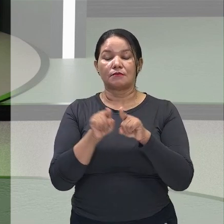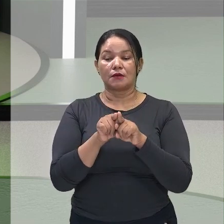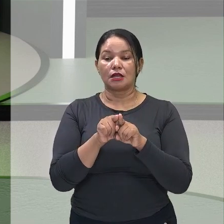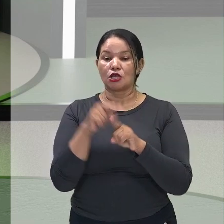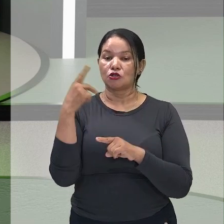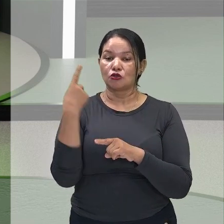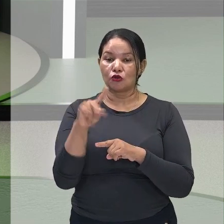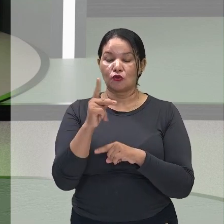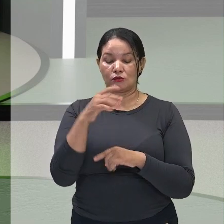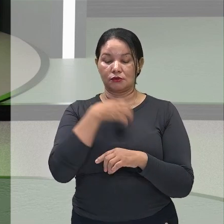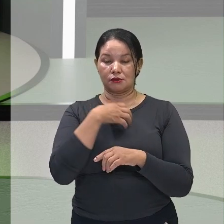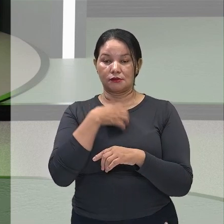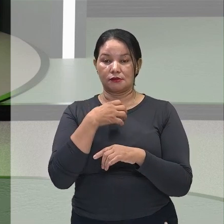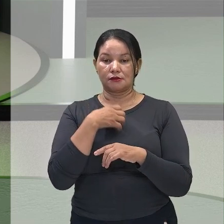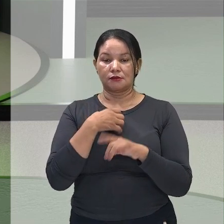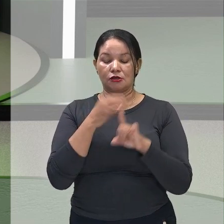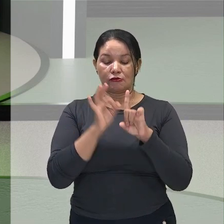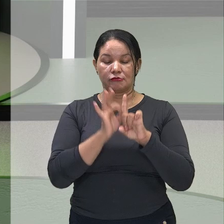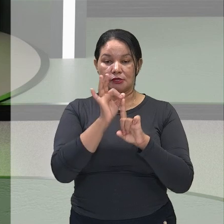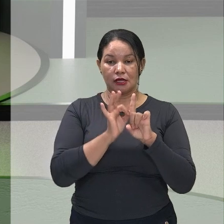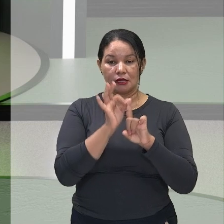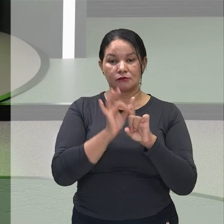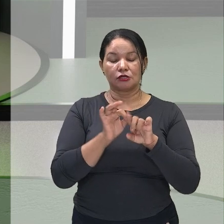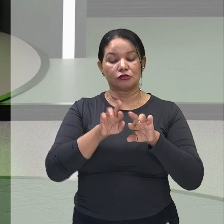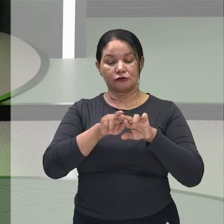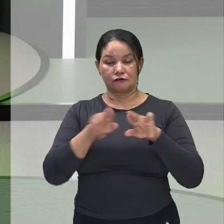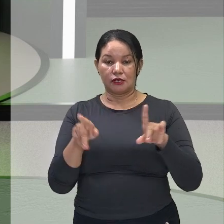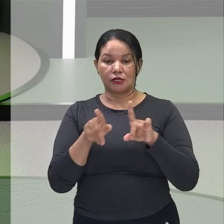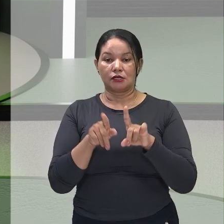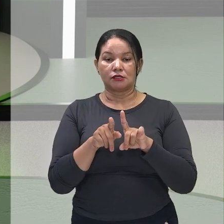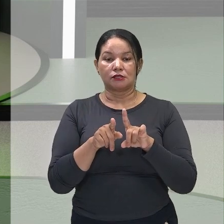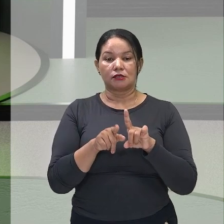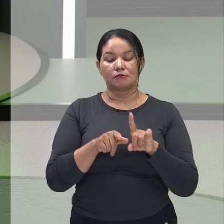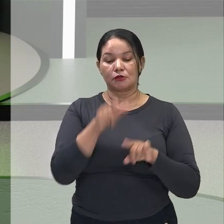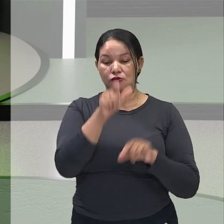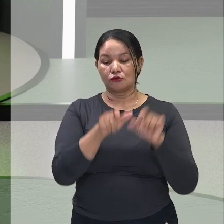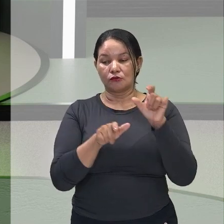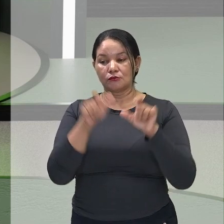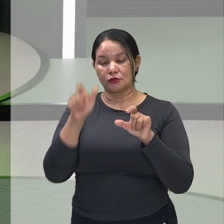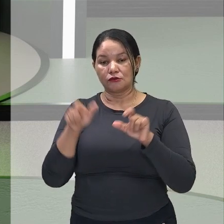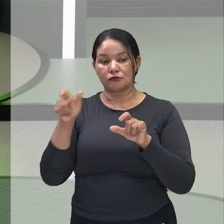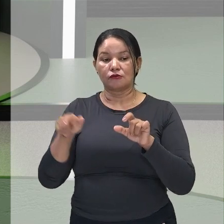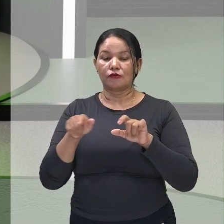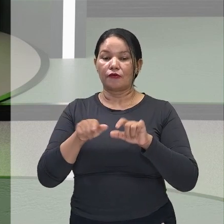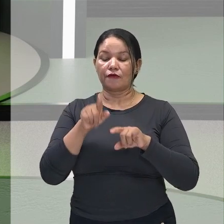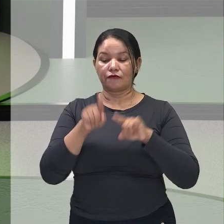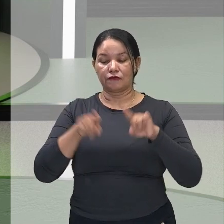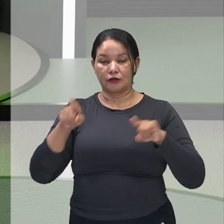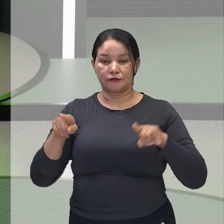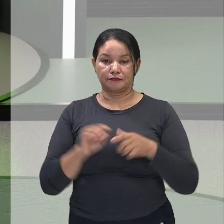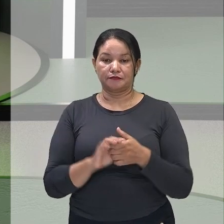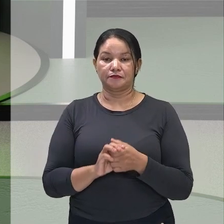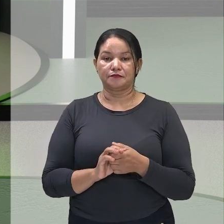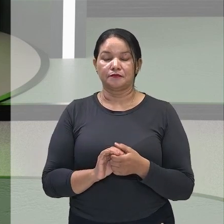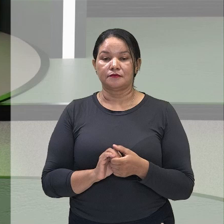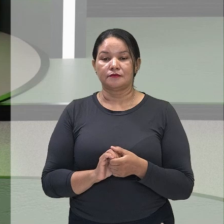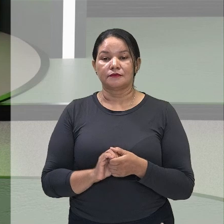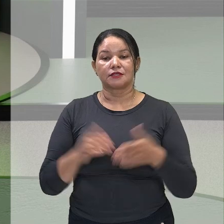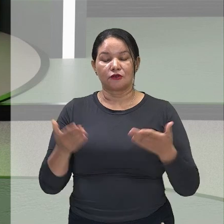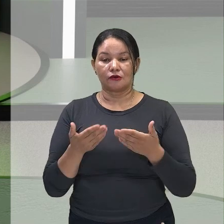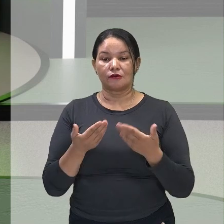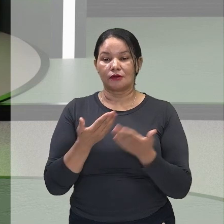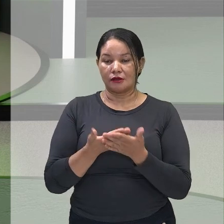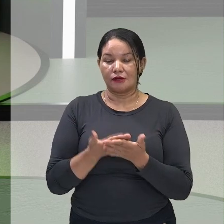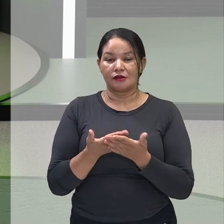térmica é uma coisa que varia de pessoa para pessoa, correto? Então, essa foi a nossa